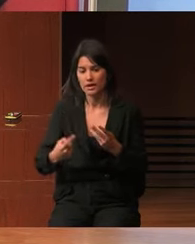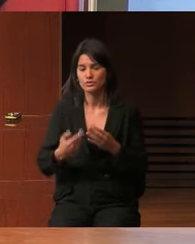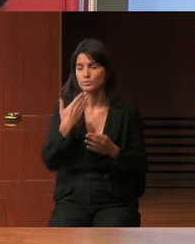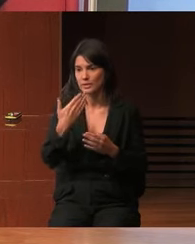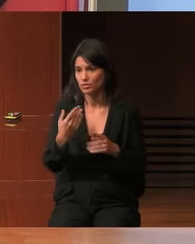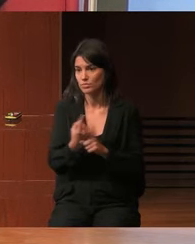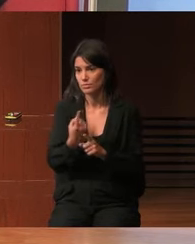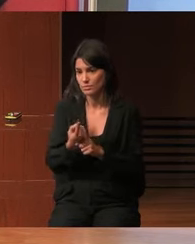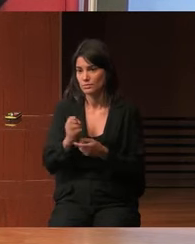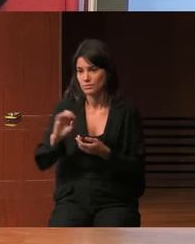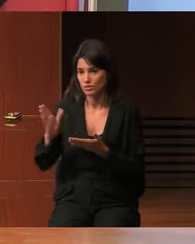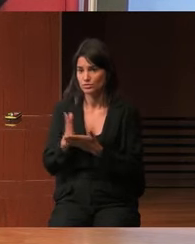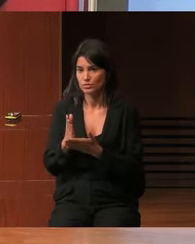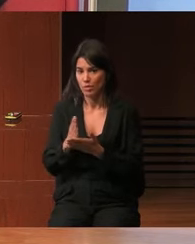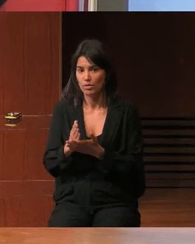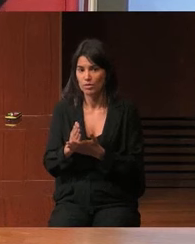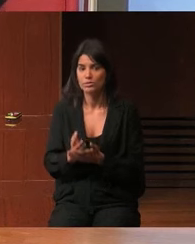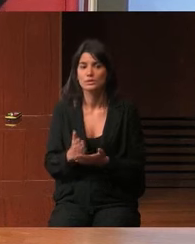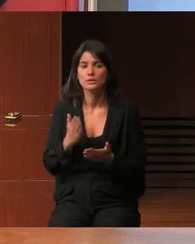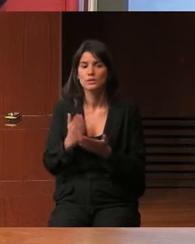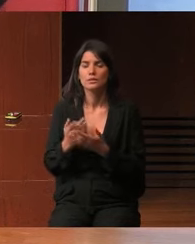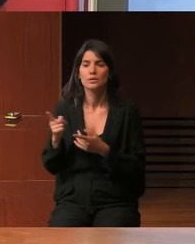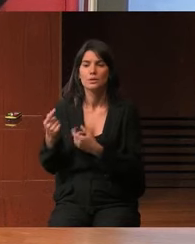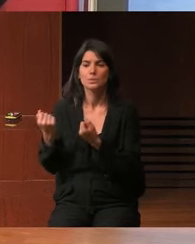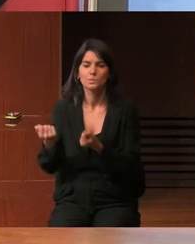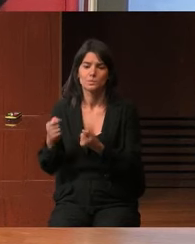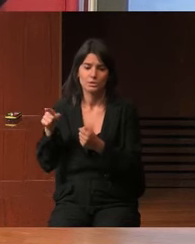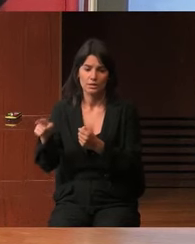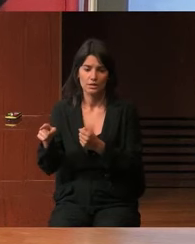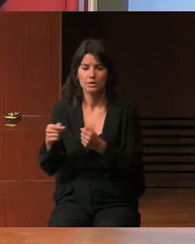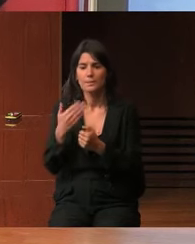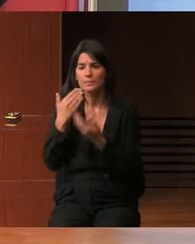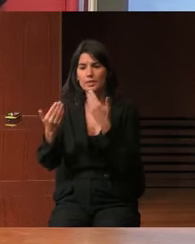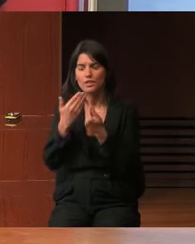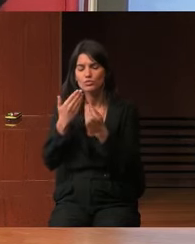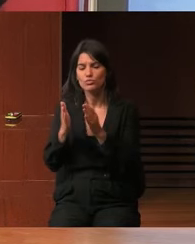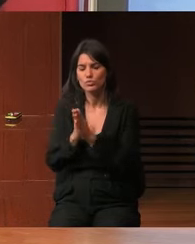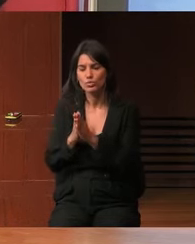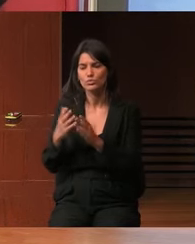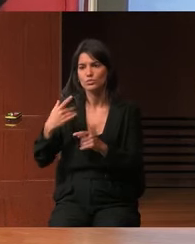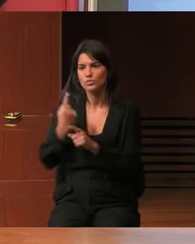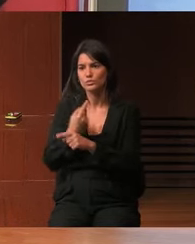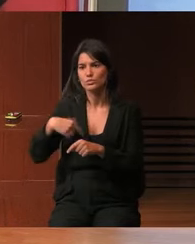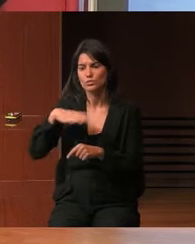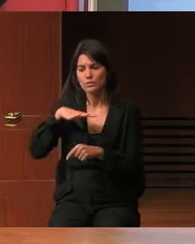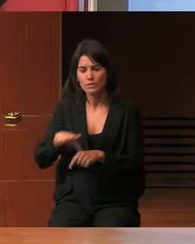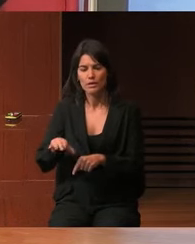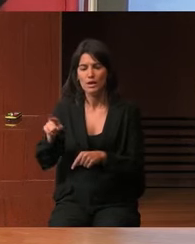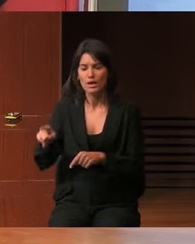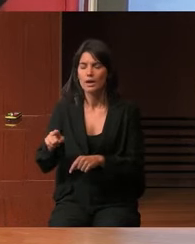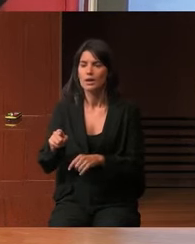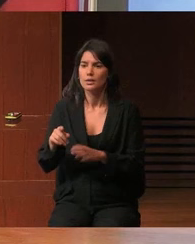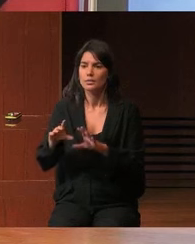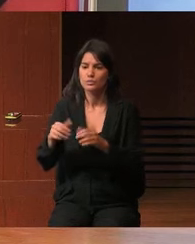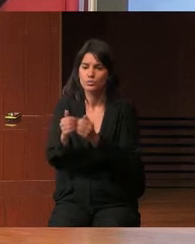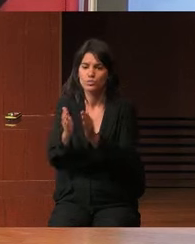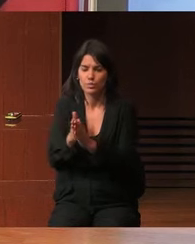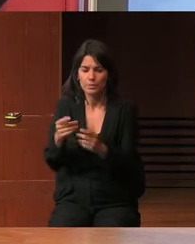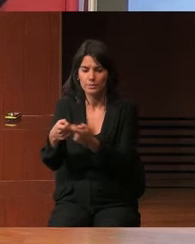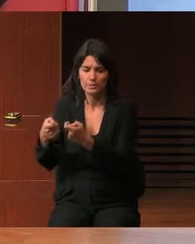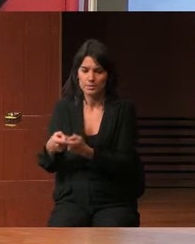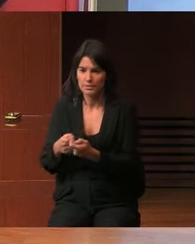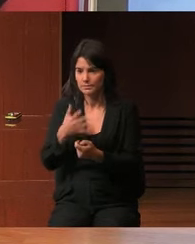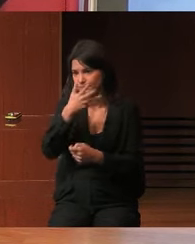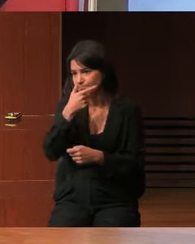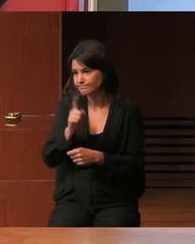escola. A escola não consegue esgotar todos os nossos pedidos e as nossas ambições. Infelizmente, não há tempo útil para isso. Então,